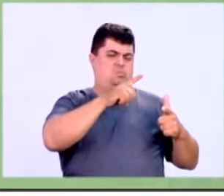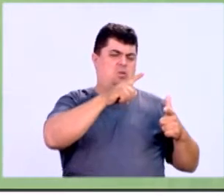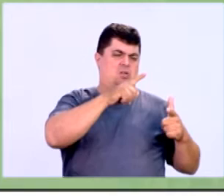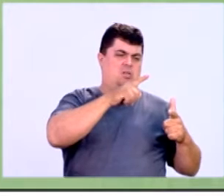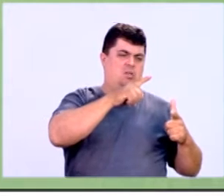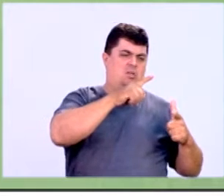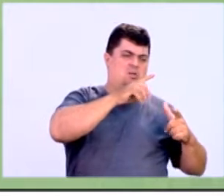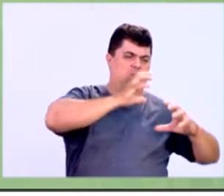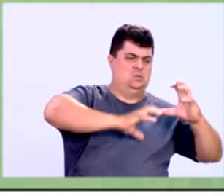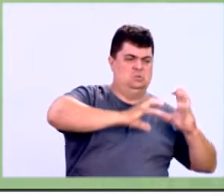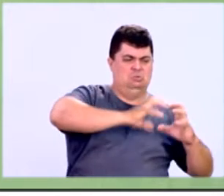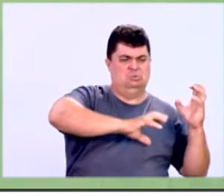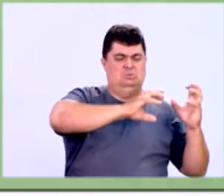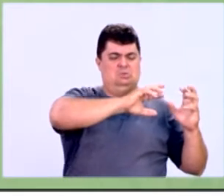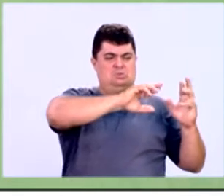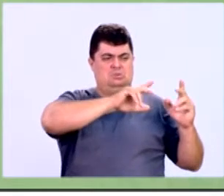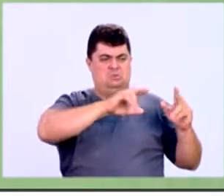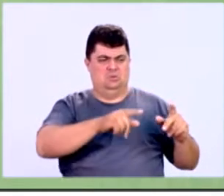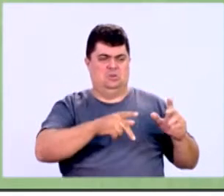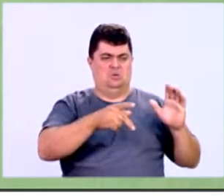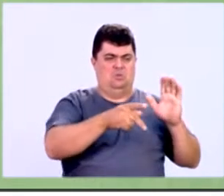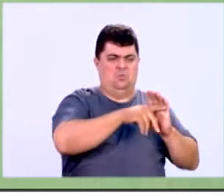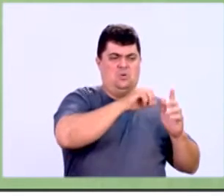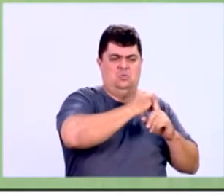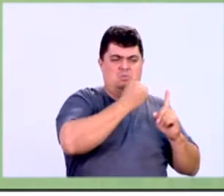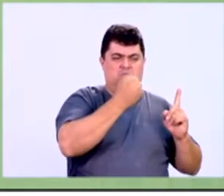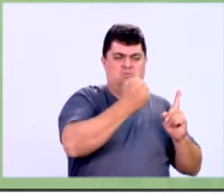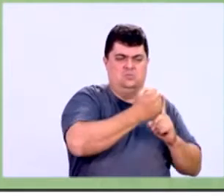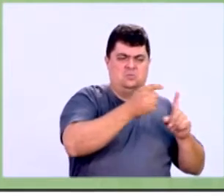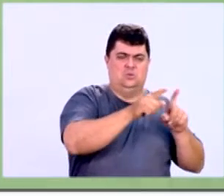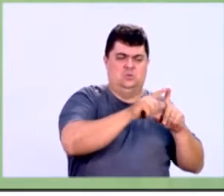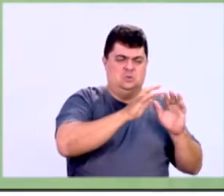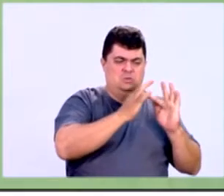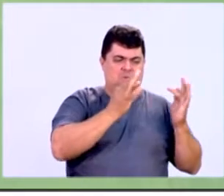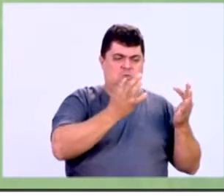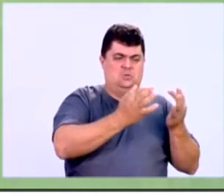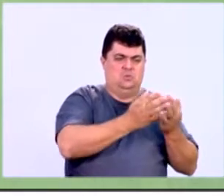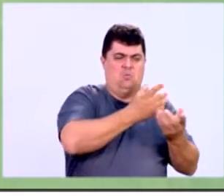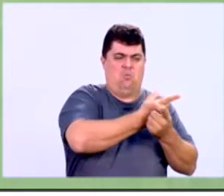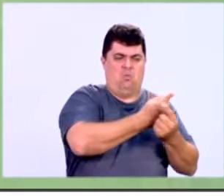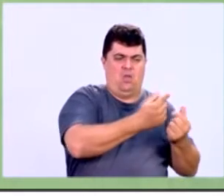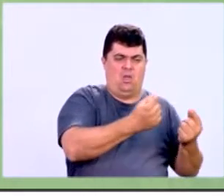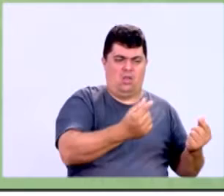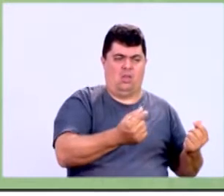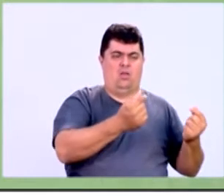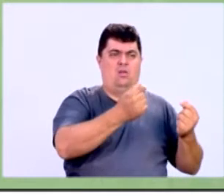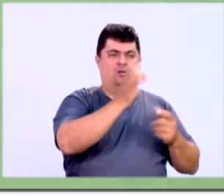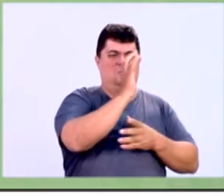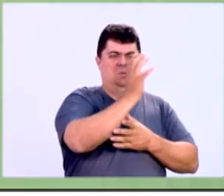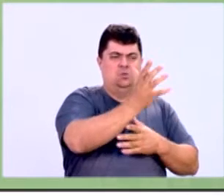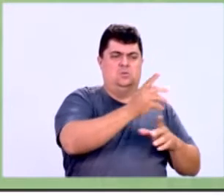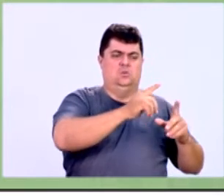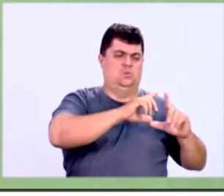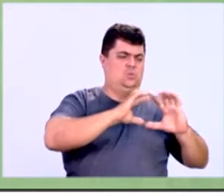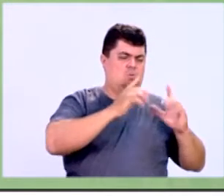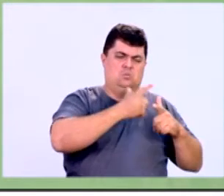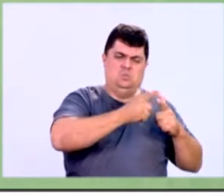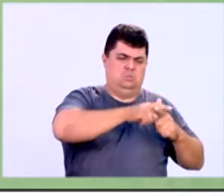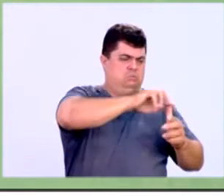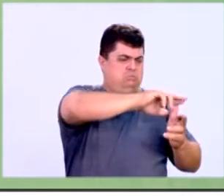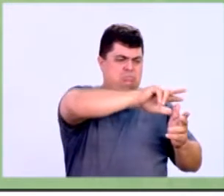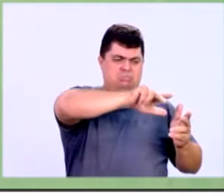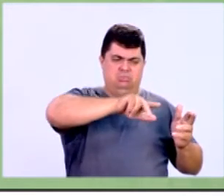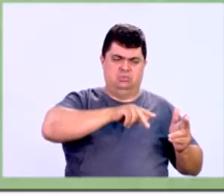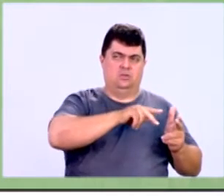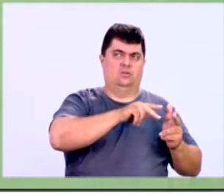ele de caráter social, econômico, ambiental, não importa. Nós